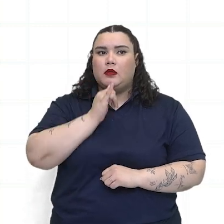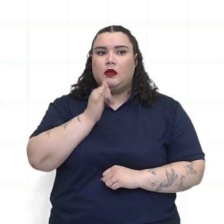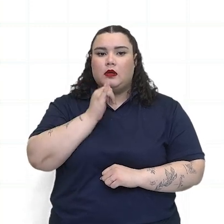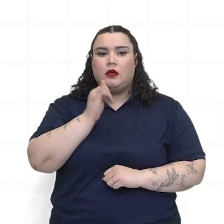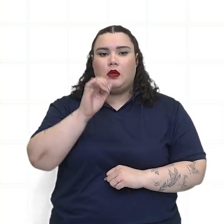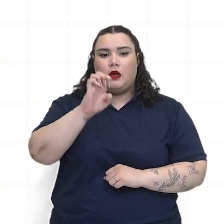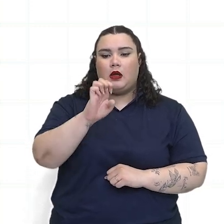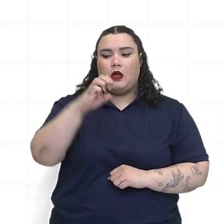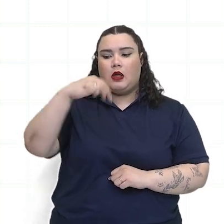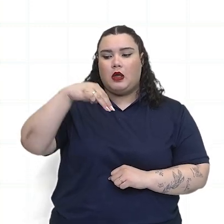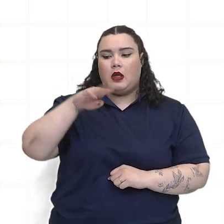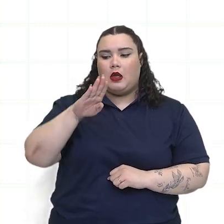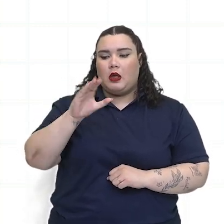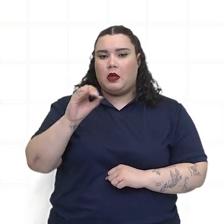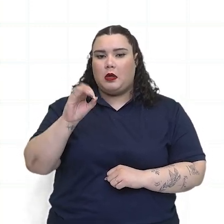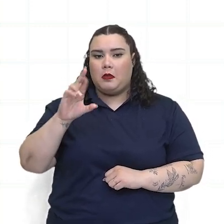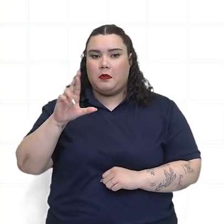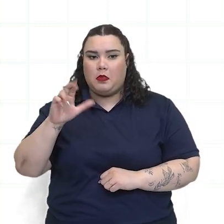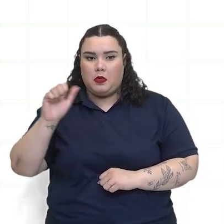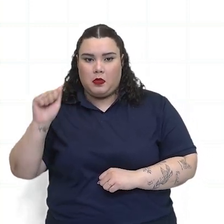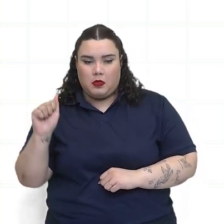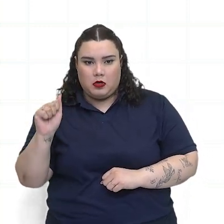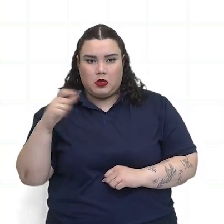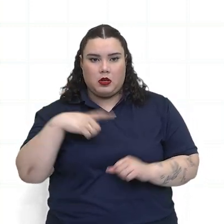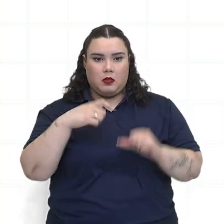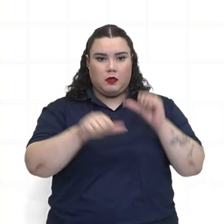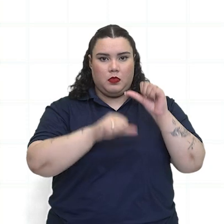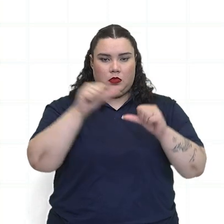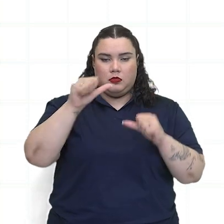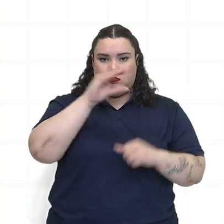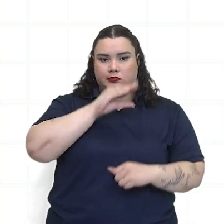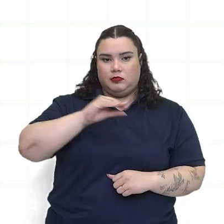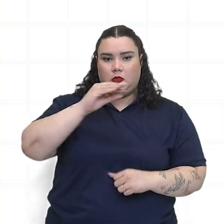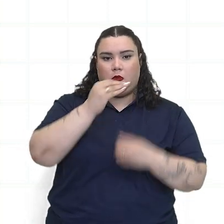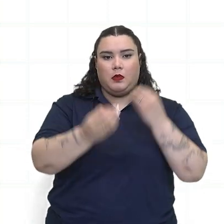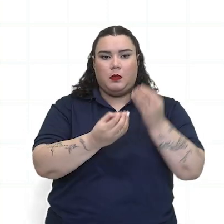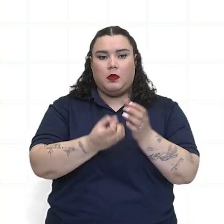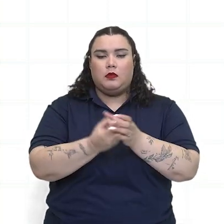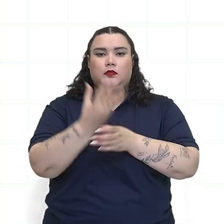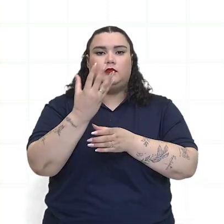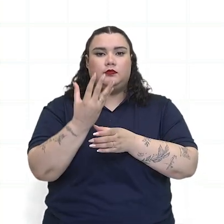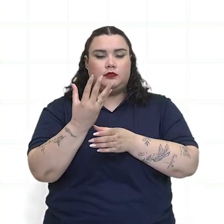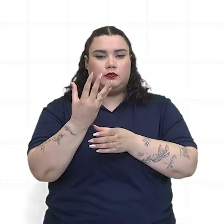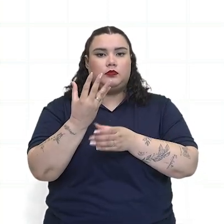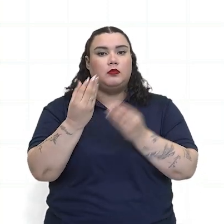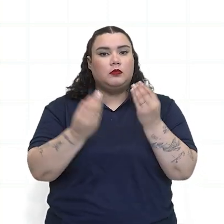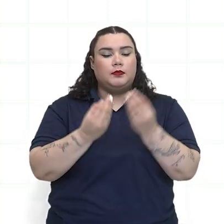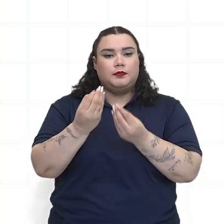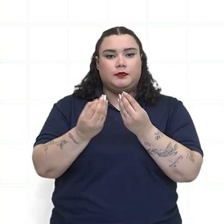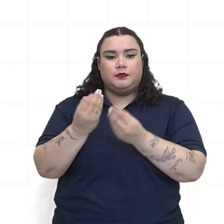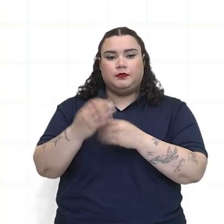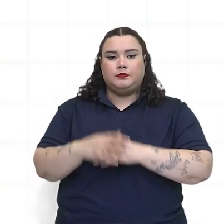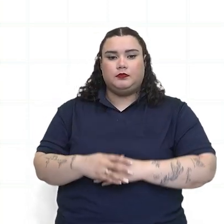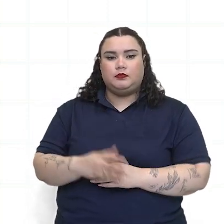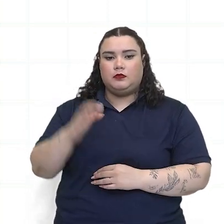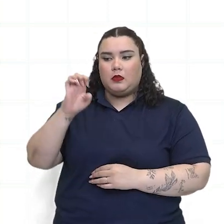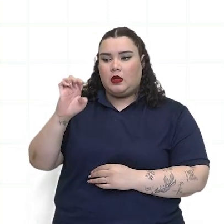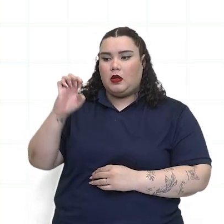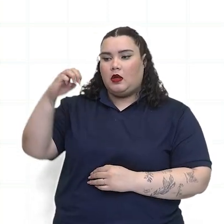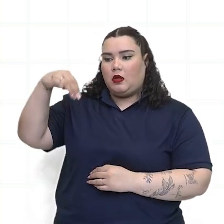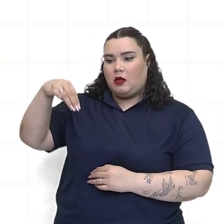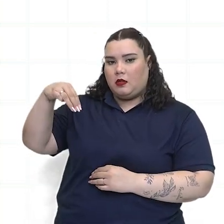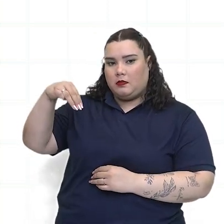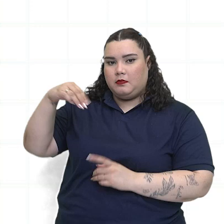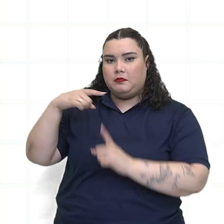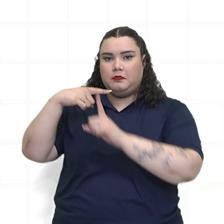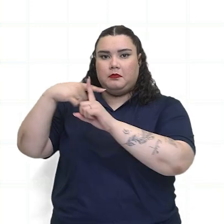de embora. Na palavra embora, com alteração fonética. Como foi constituída? Como ela foi formada? Veja.